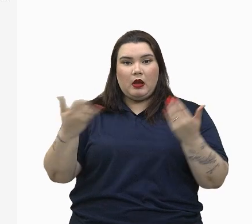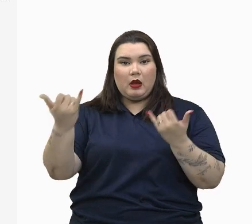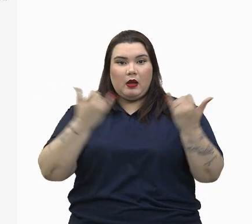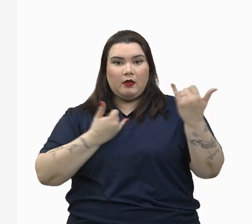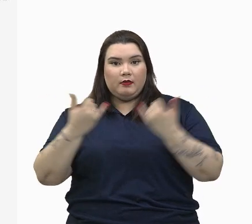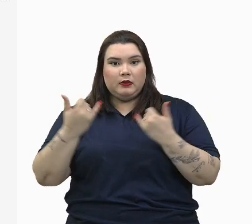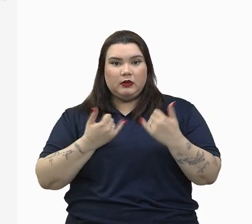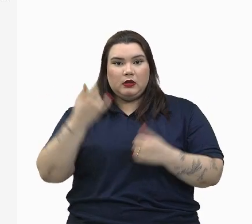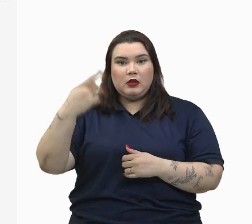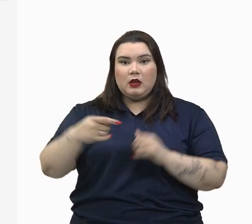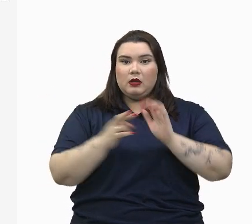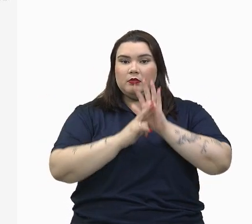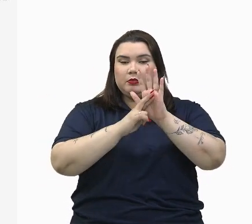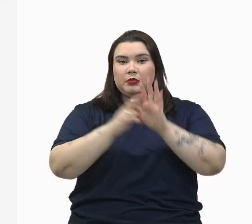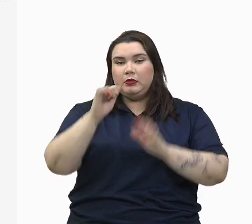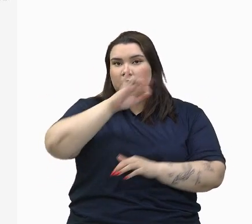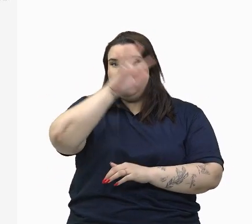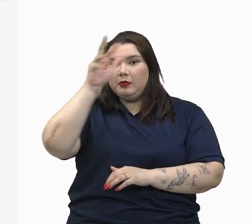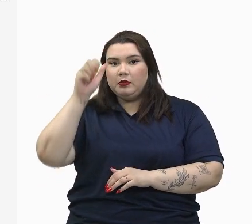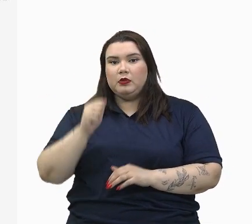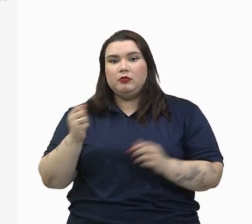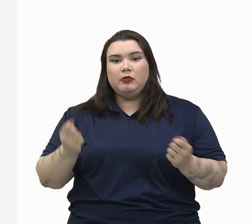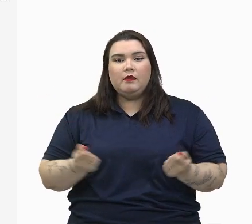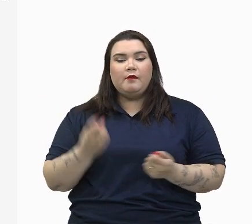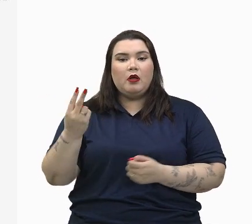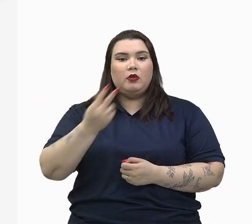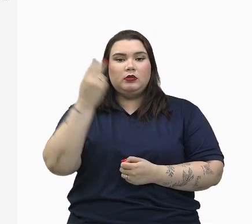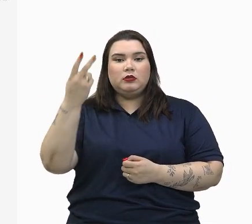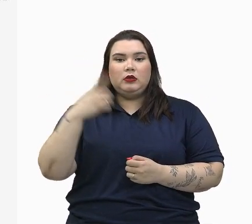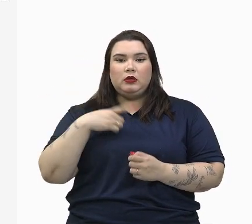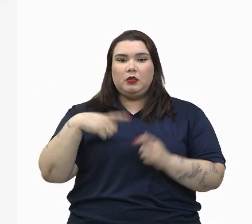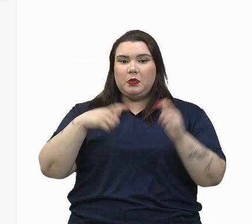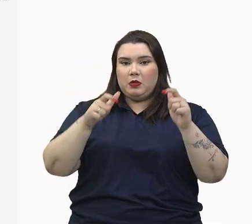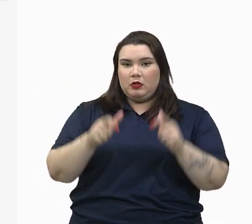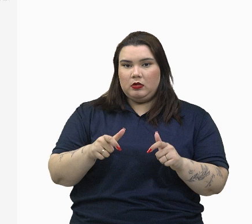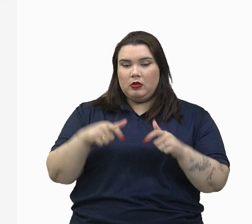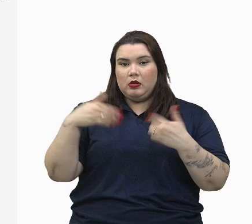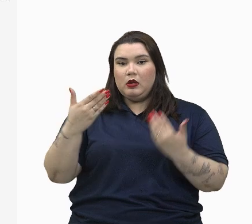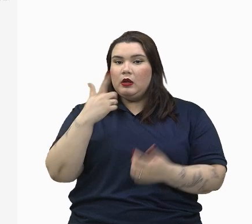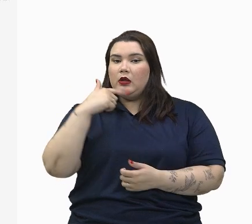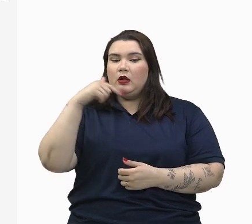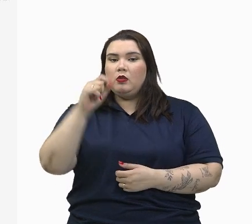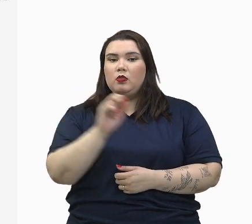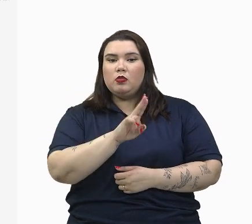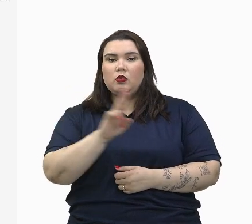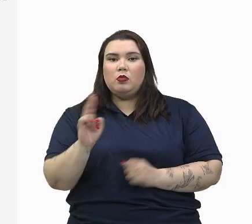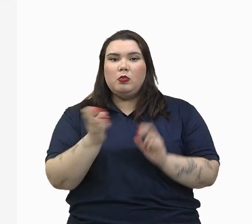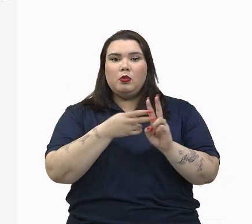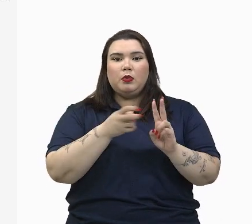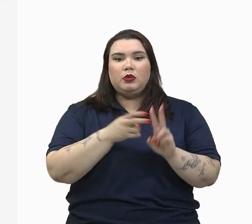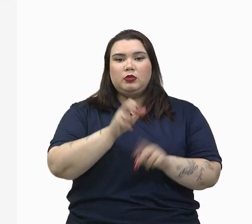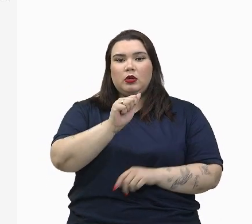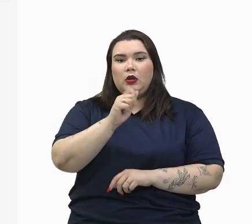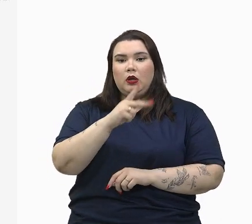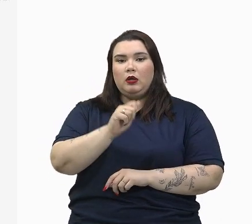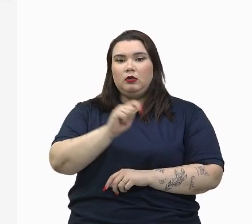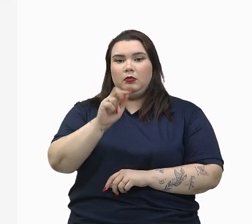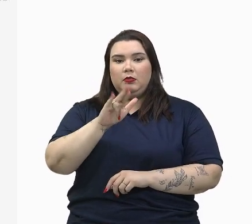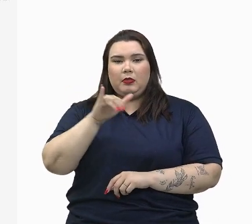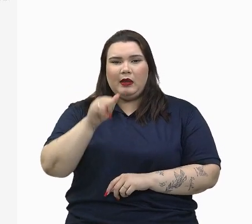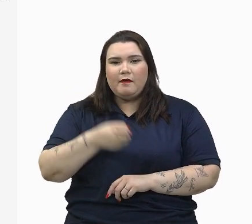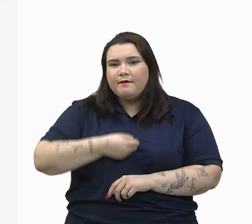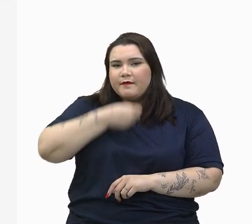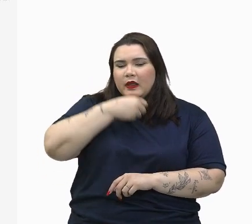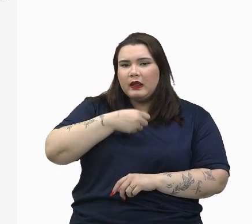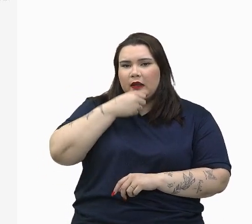das Amazonas e das riquezas que há mais abaixo. E quem o fez foi um índio chamado Apária,